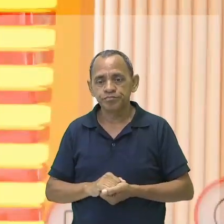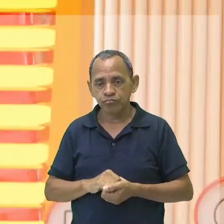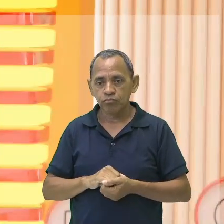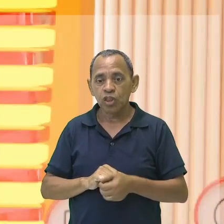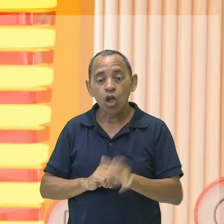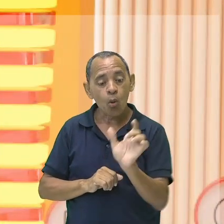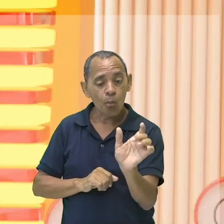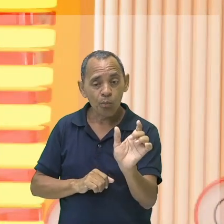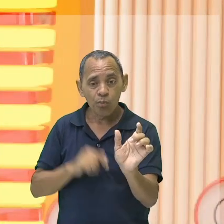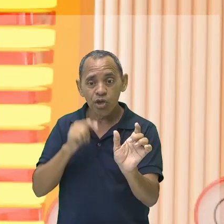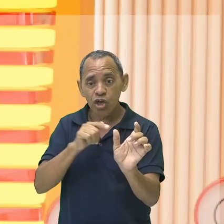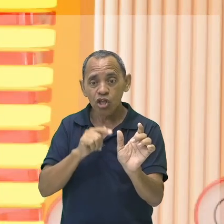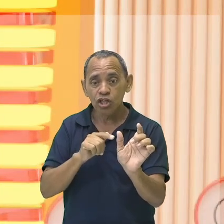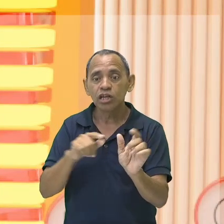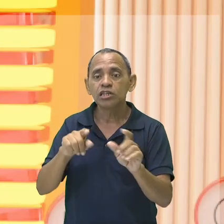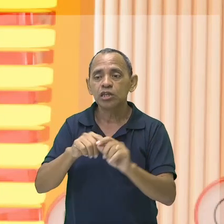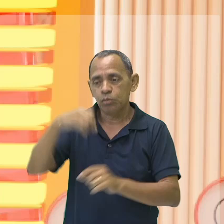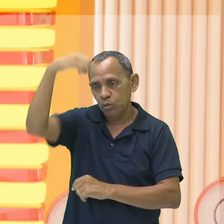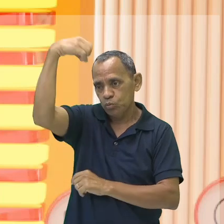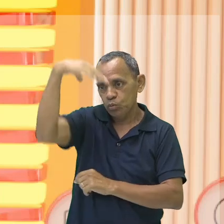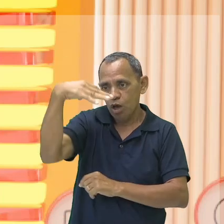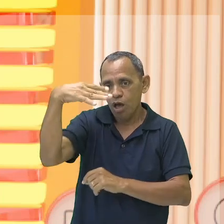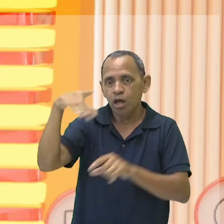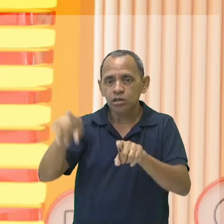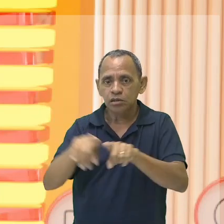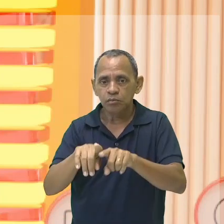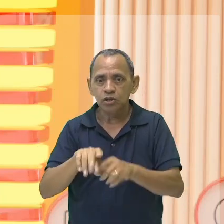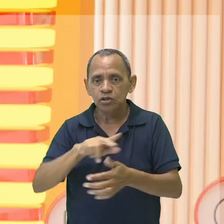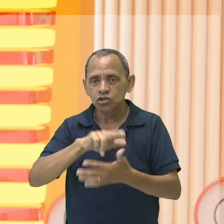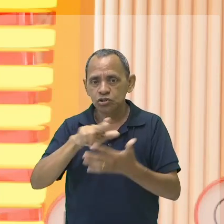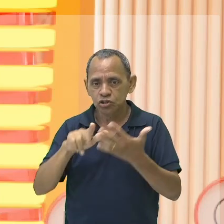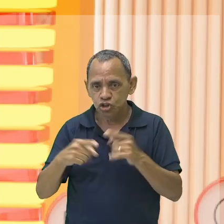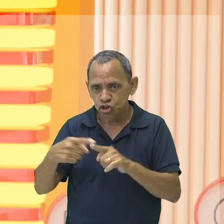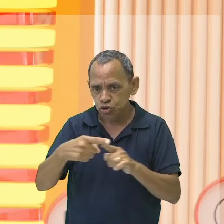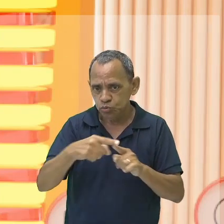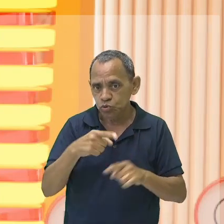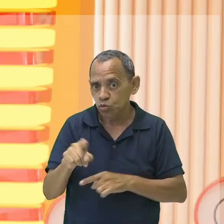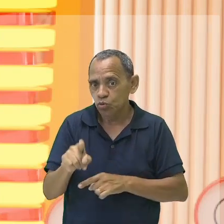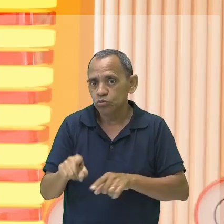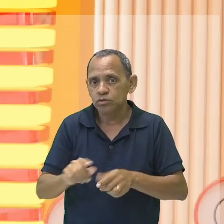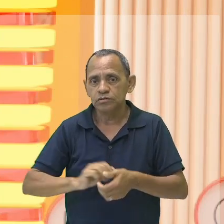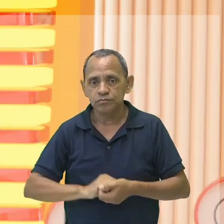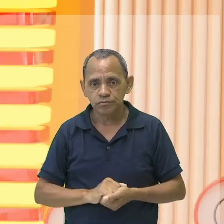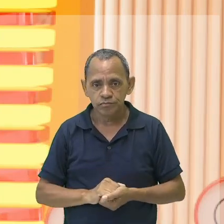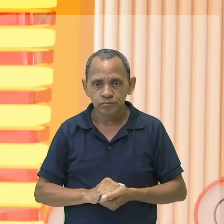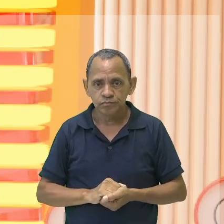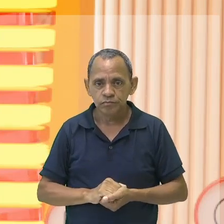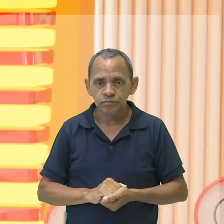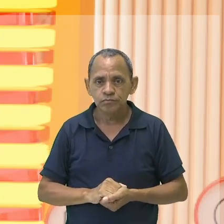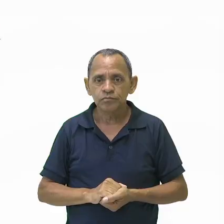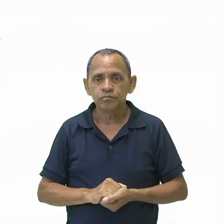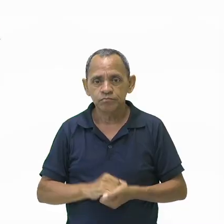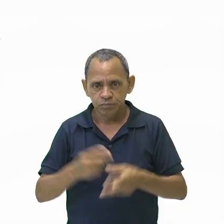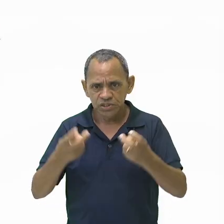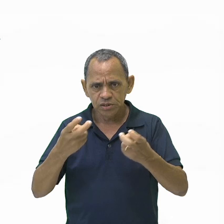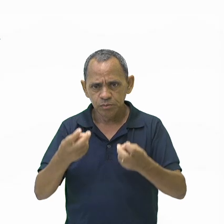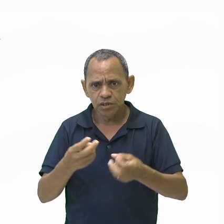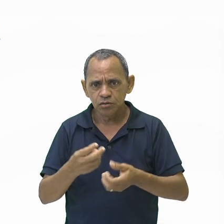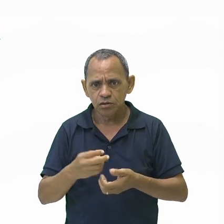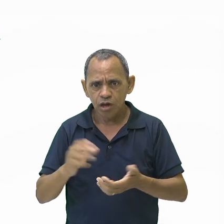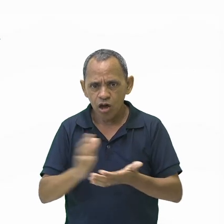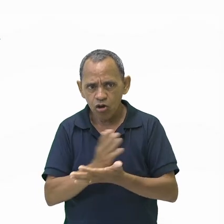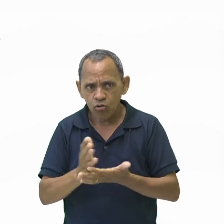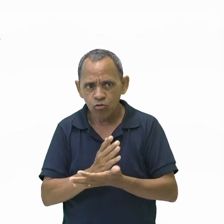Muito bem, a gente viu aí o que são os lixões, aterros sanitários e vimos também como tratar esse lixo. Agora eu gostaria de dar uma última informação